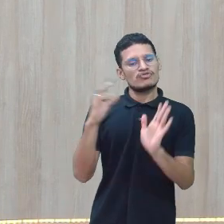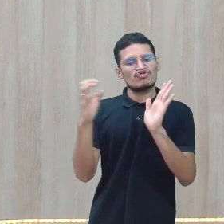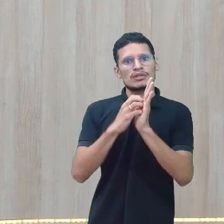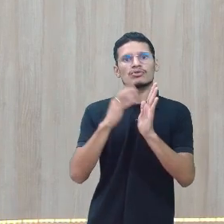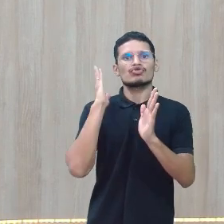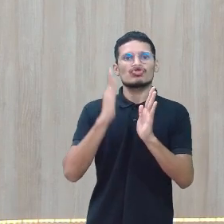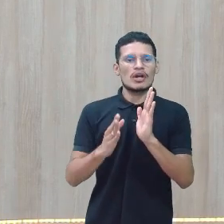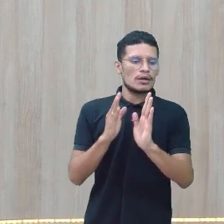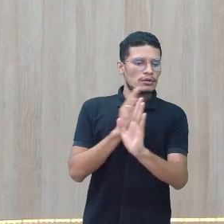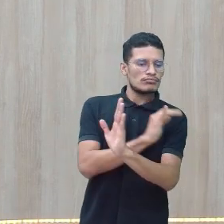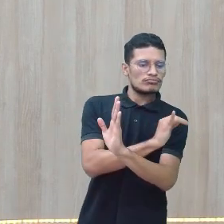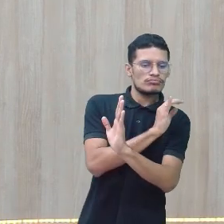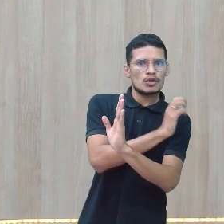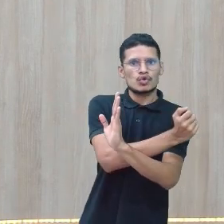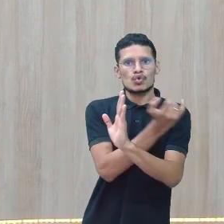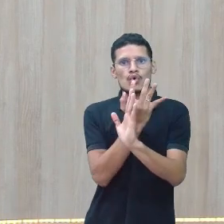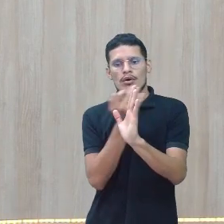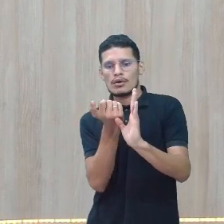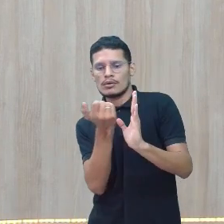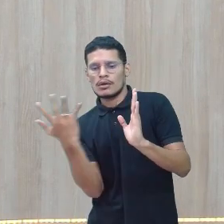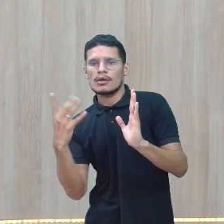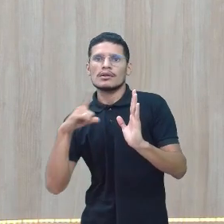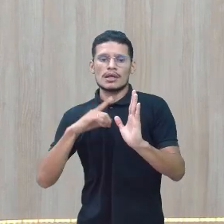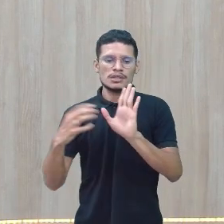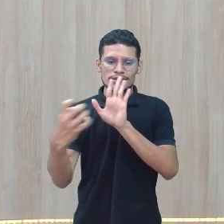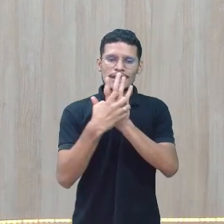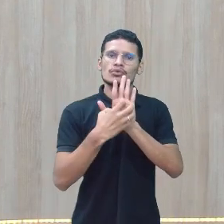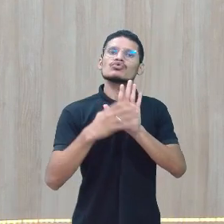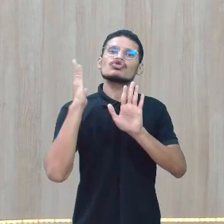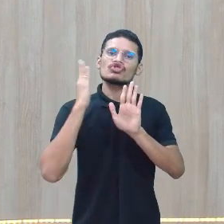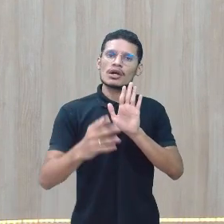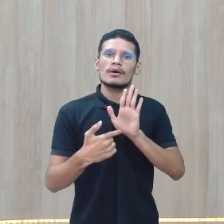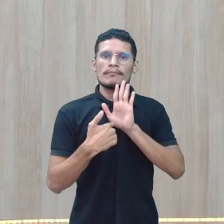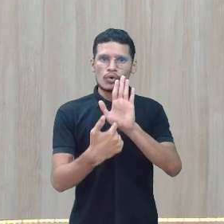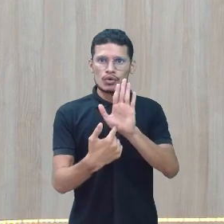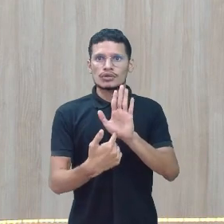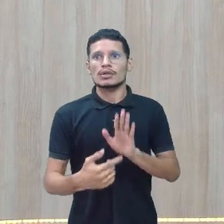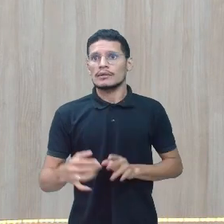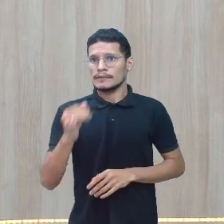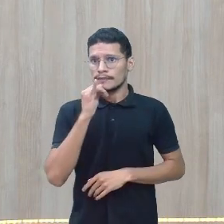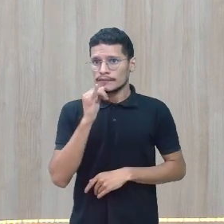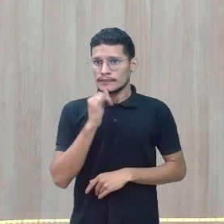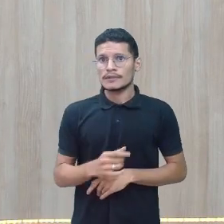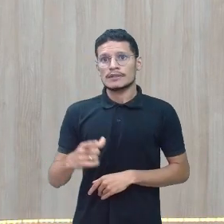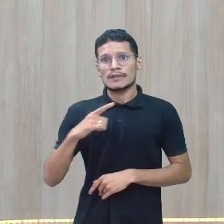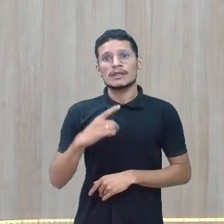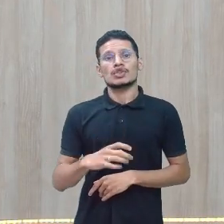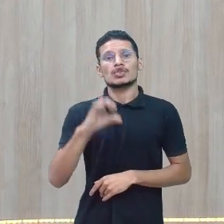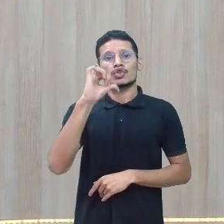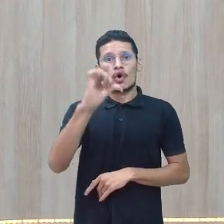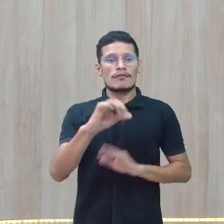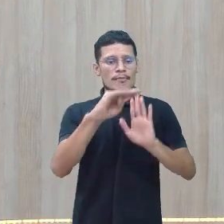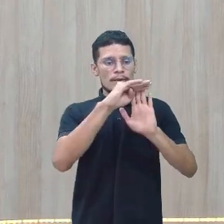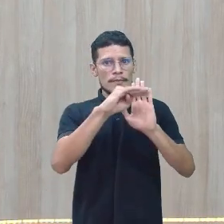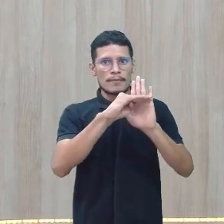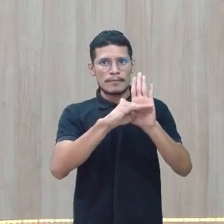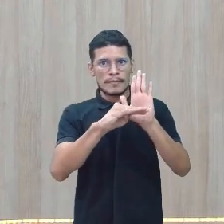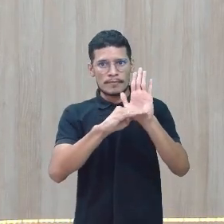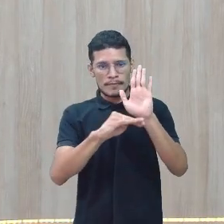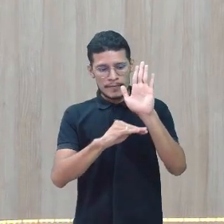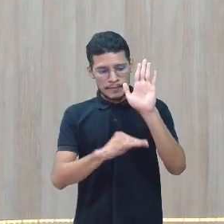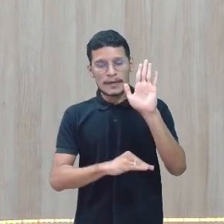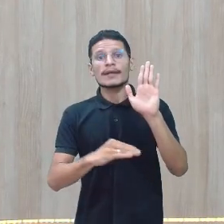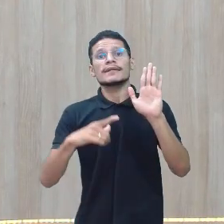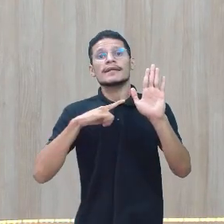termo específico que vai ocupar a posição do meio. Aqui eu tenho uma lista com 9 termos, essa lista,